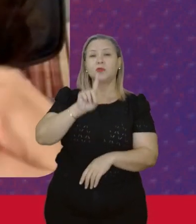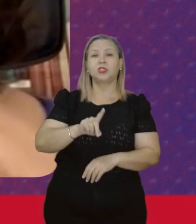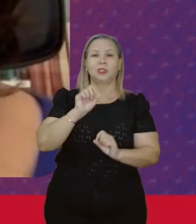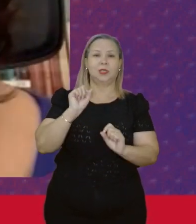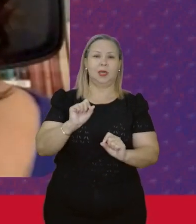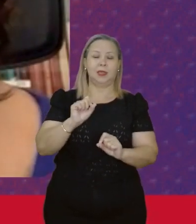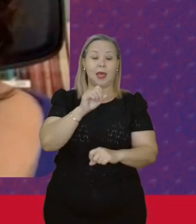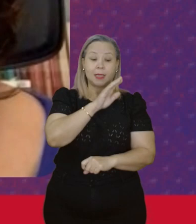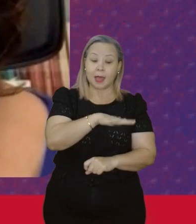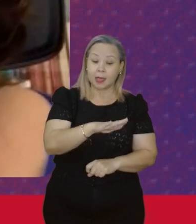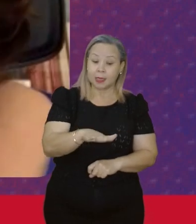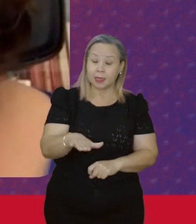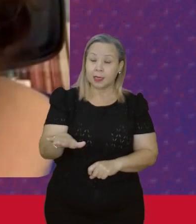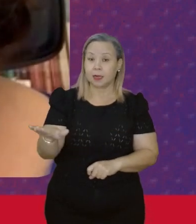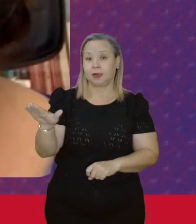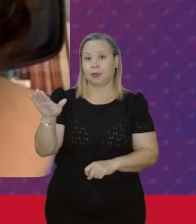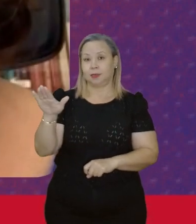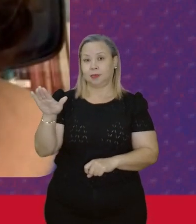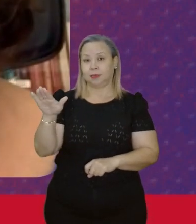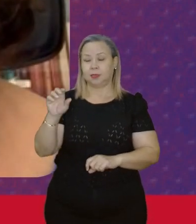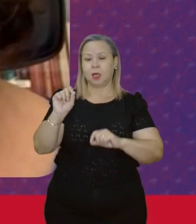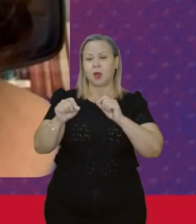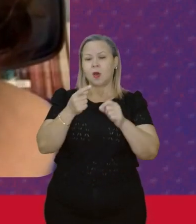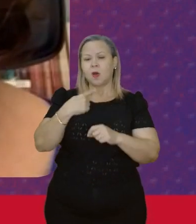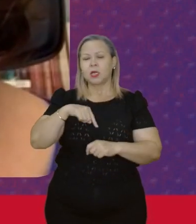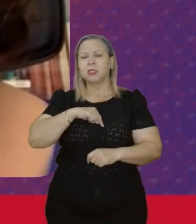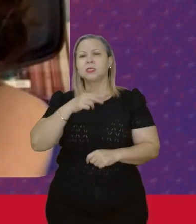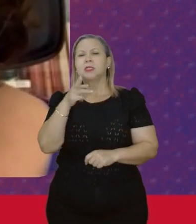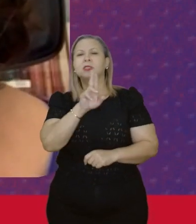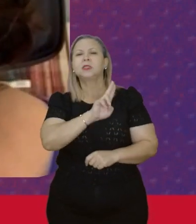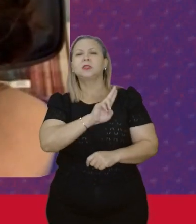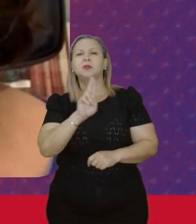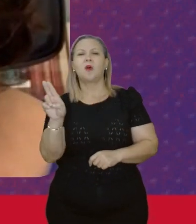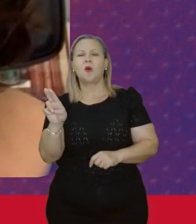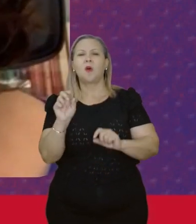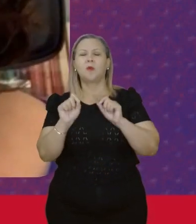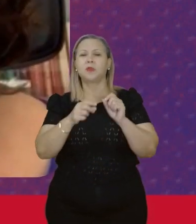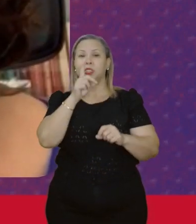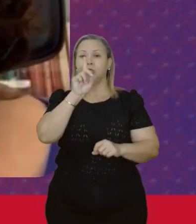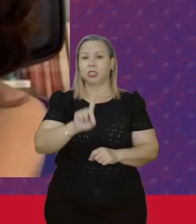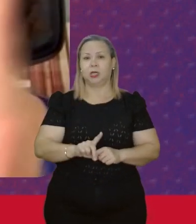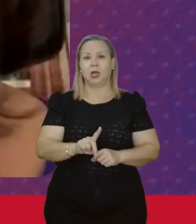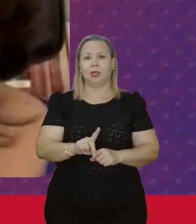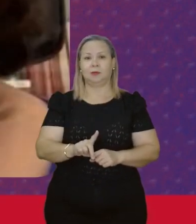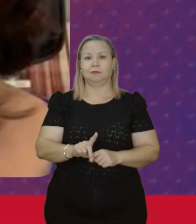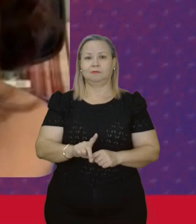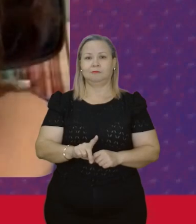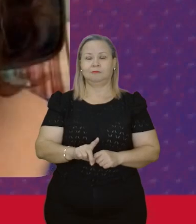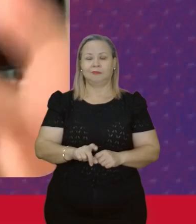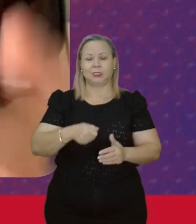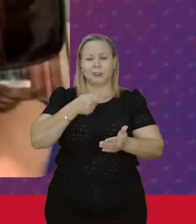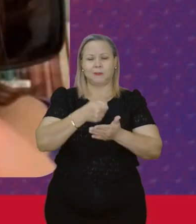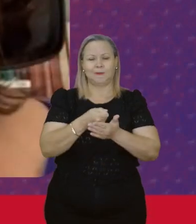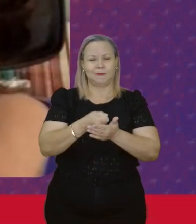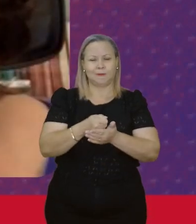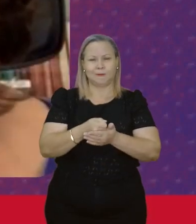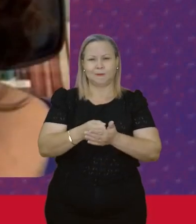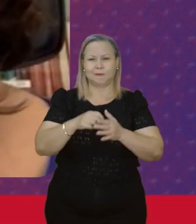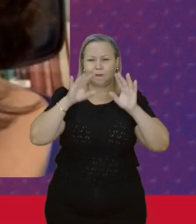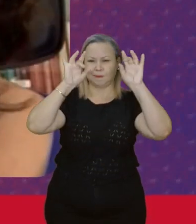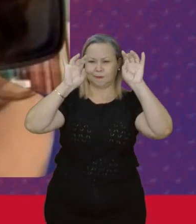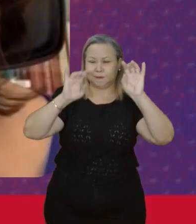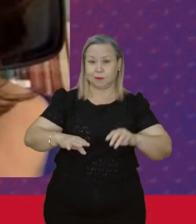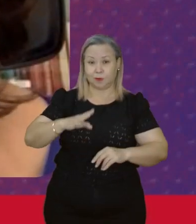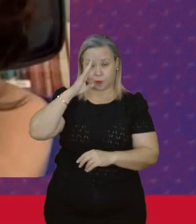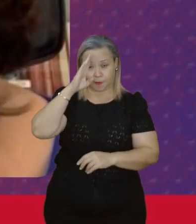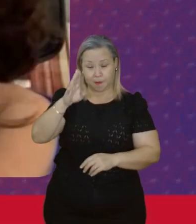da criança, o que a gente chama de direito inalienável. O que quer dizer isso? Quer dizer que o direito não é